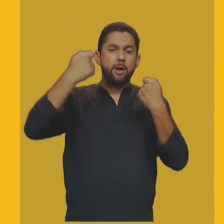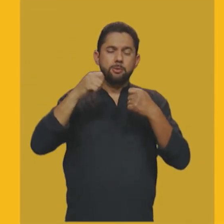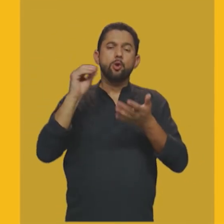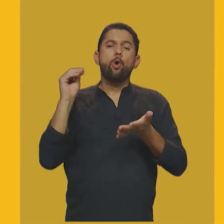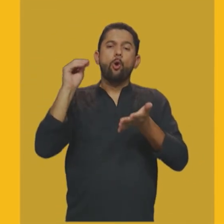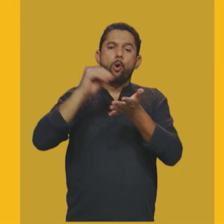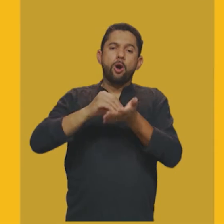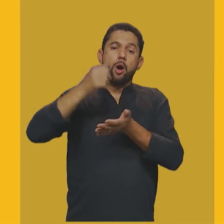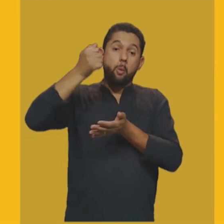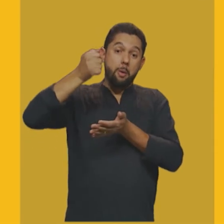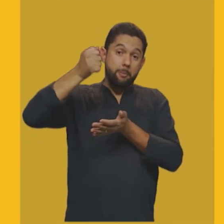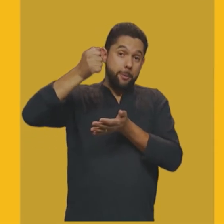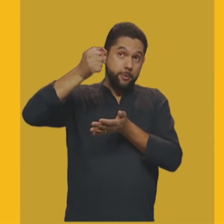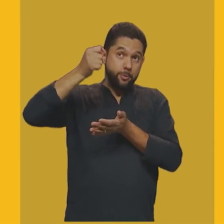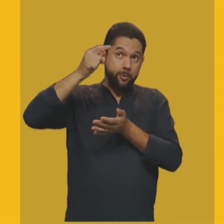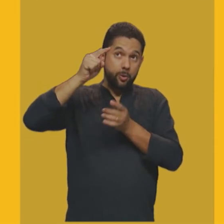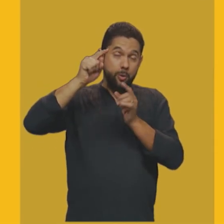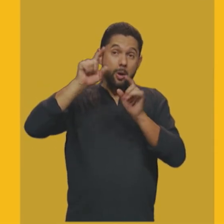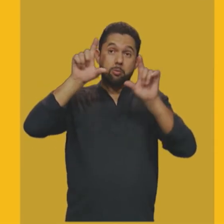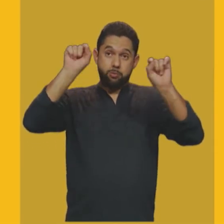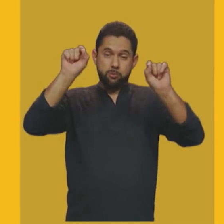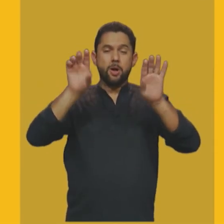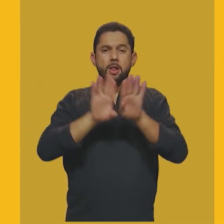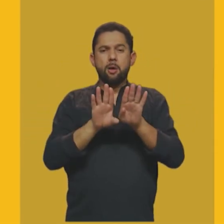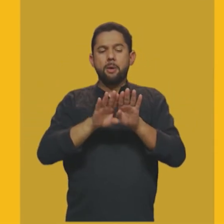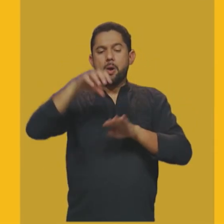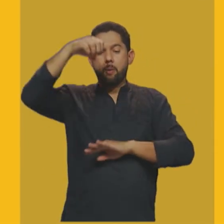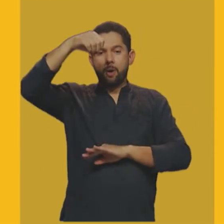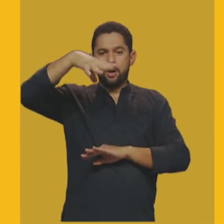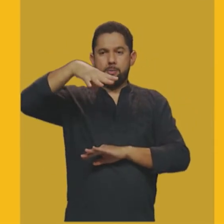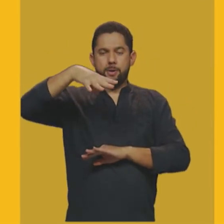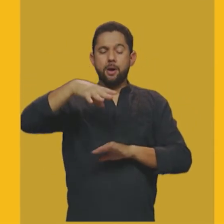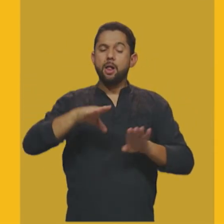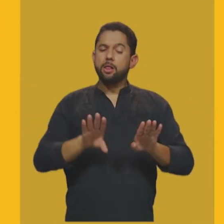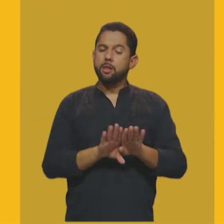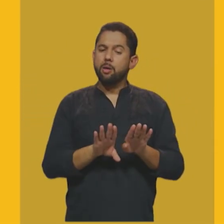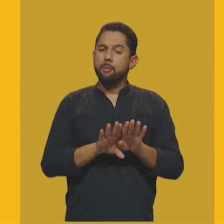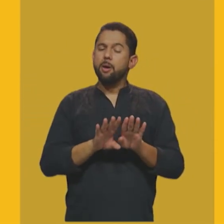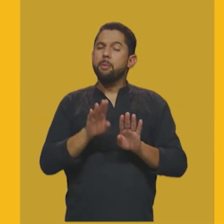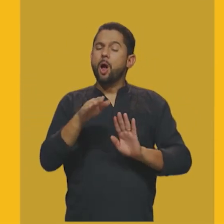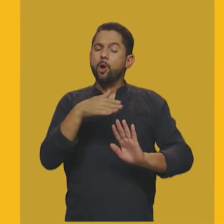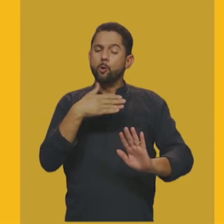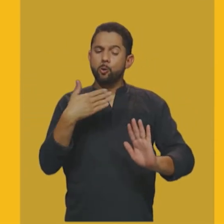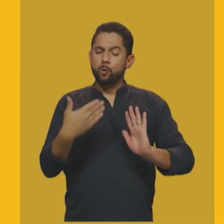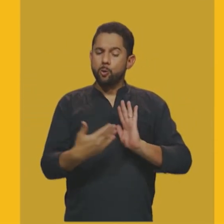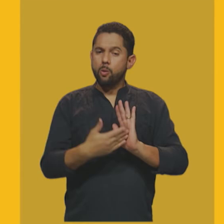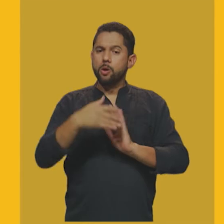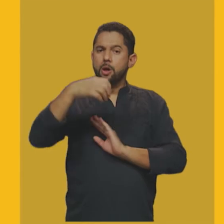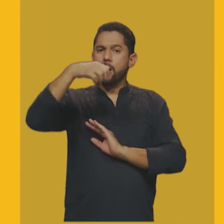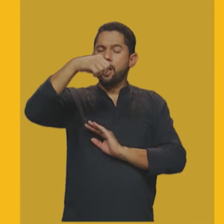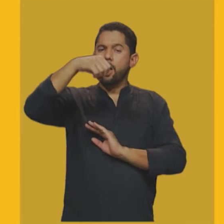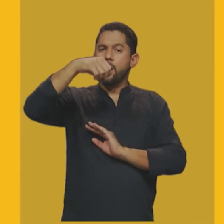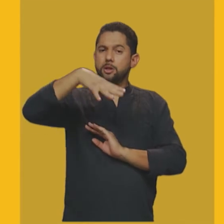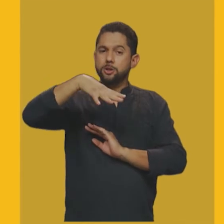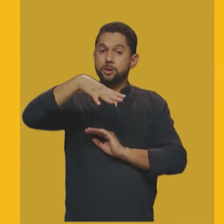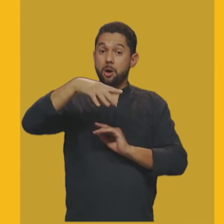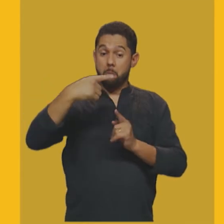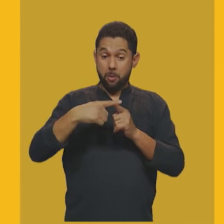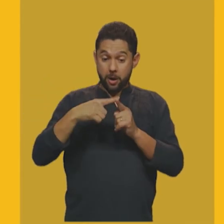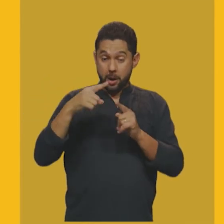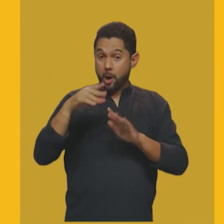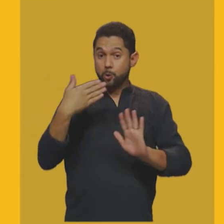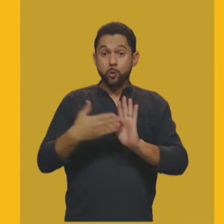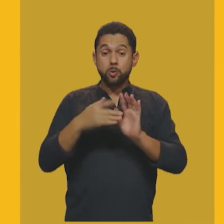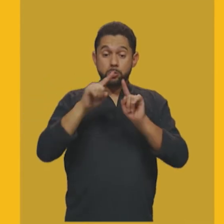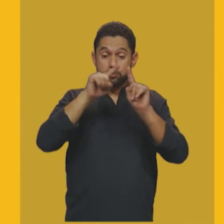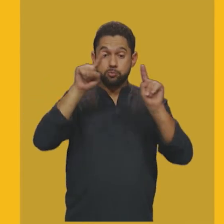amperímetro em série com a lâmpada. E para medir a corrente total do circuito, todo esse circuito está em paralelo. E ele